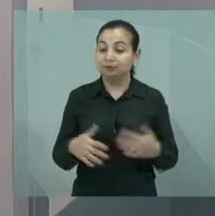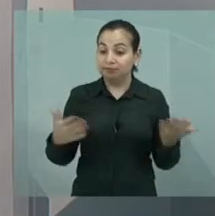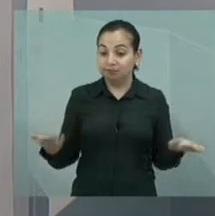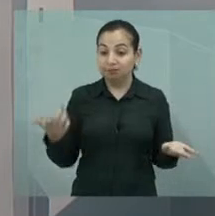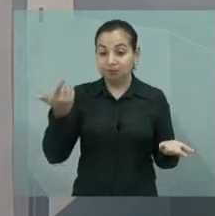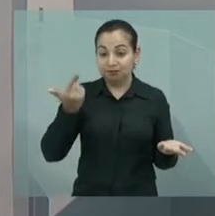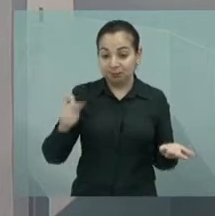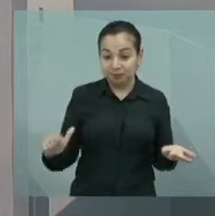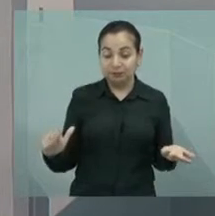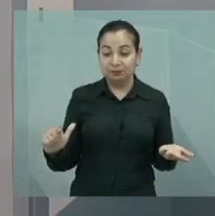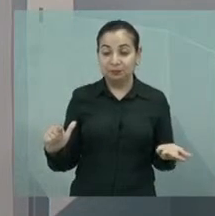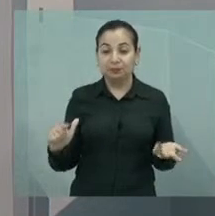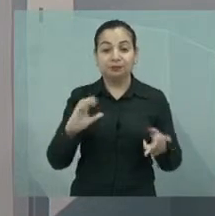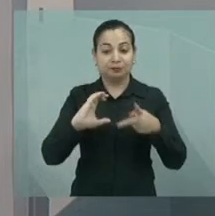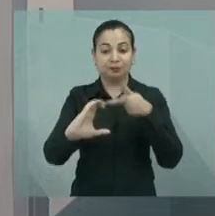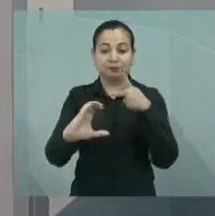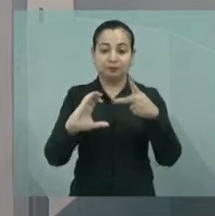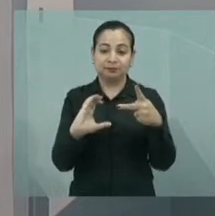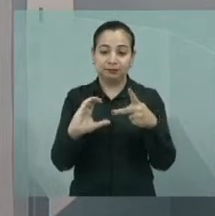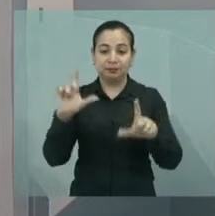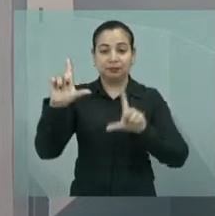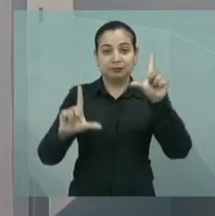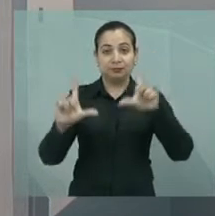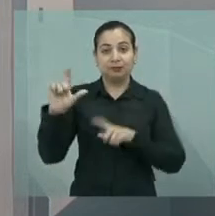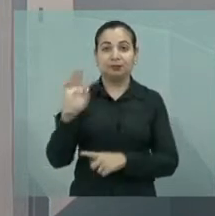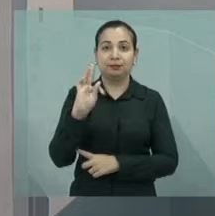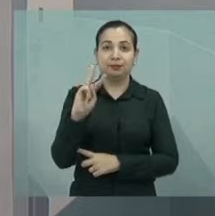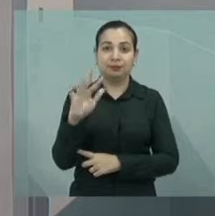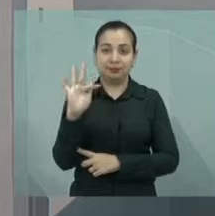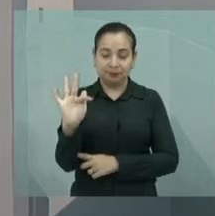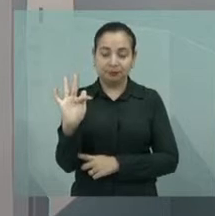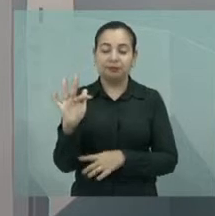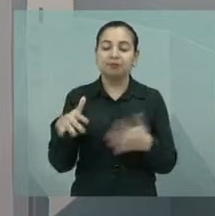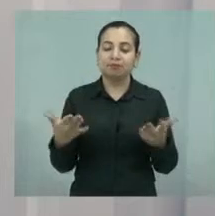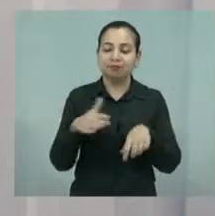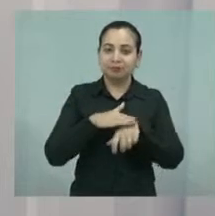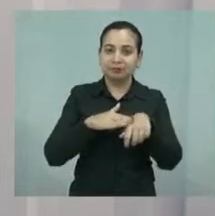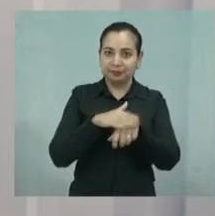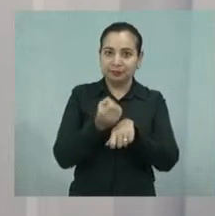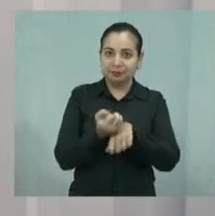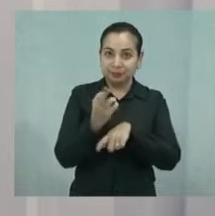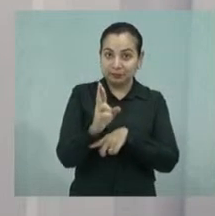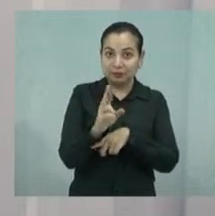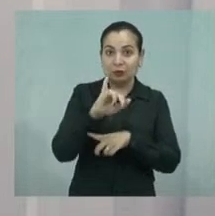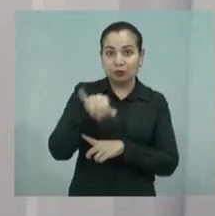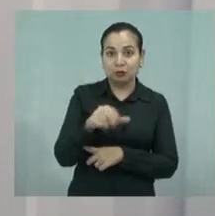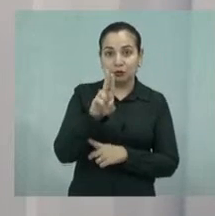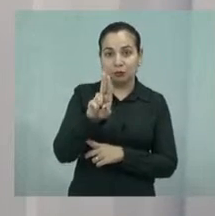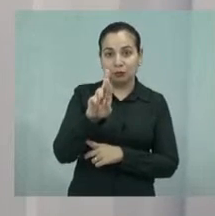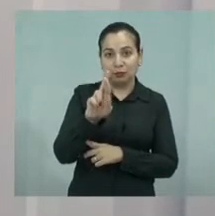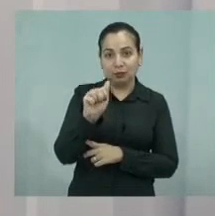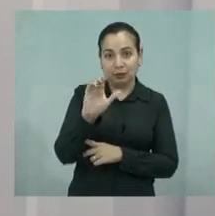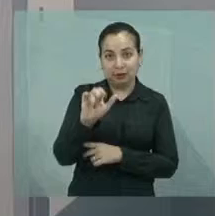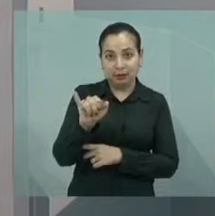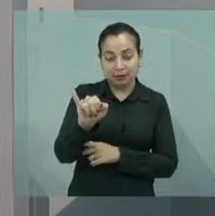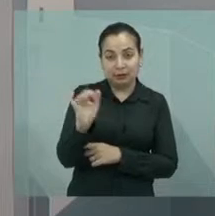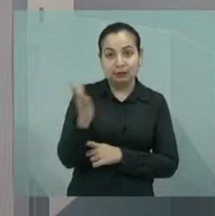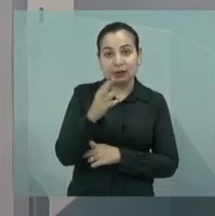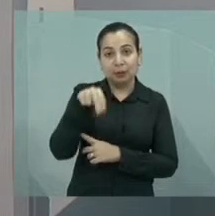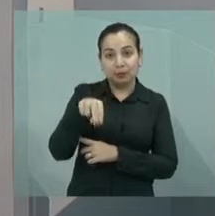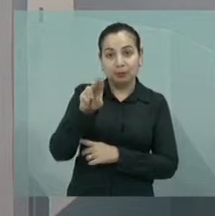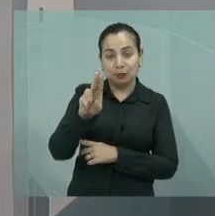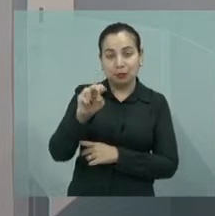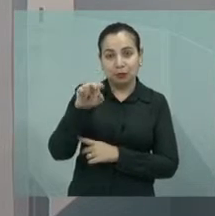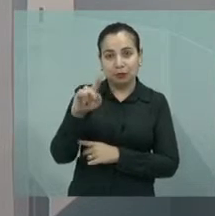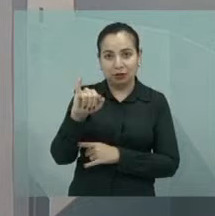Estamos de volta com o plenário da cidade pela TV Fortaleza. Eu estou conversando com o Dr. Juraci Muniz, ele que é assessor da presidência